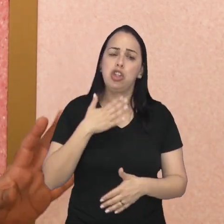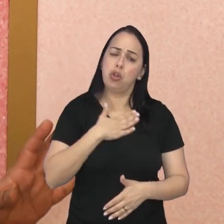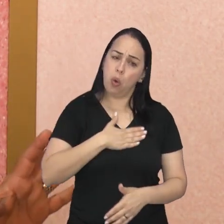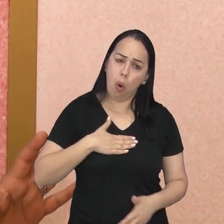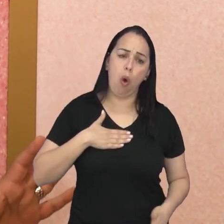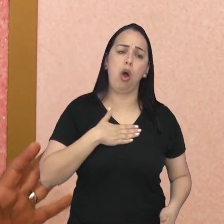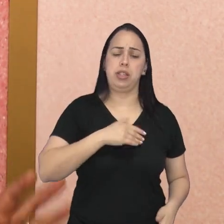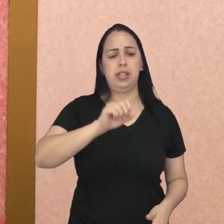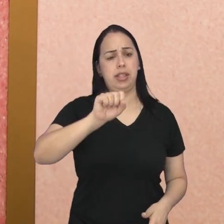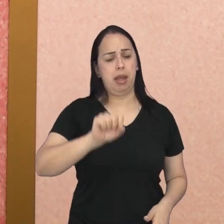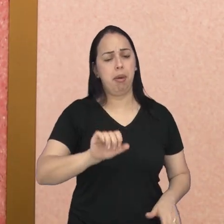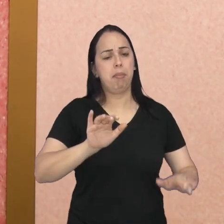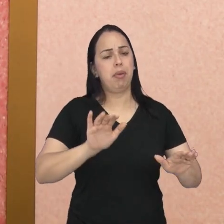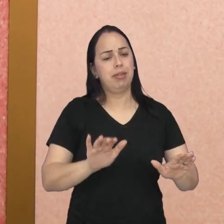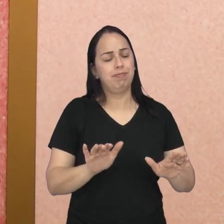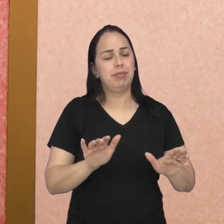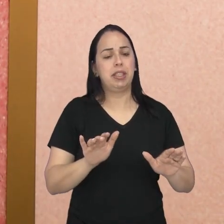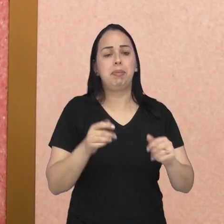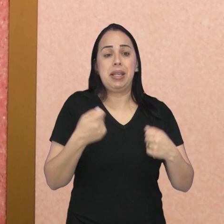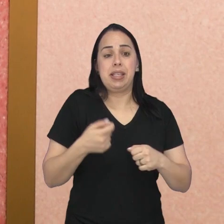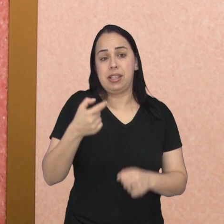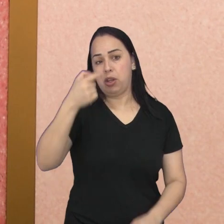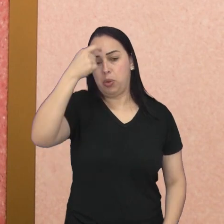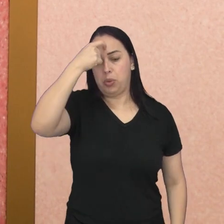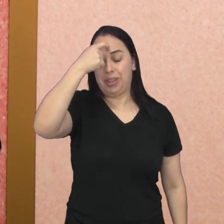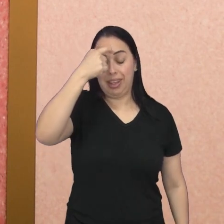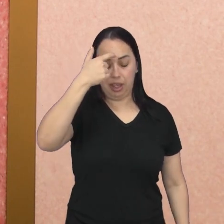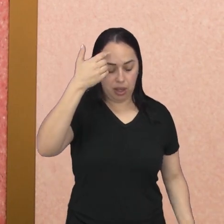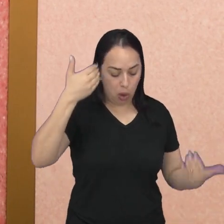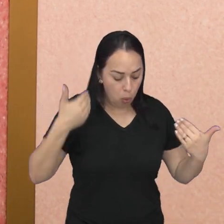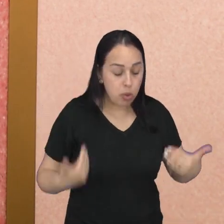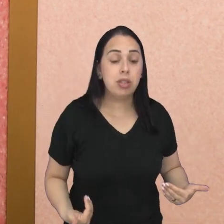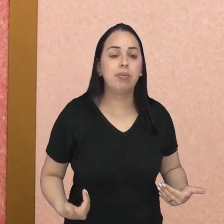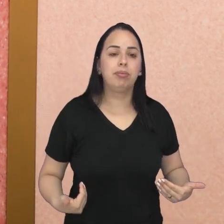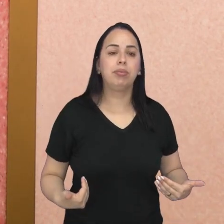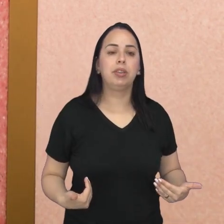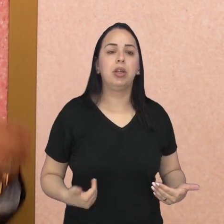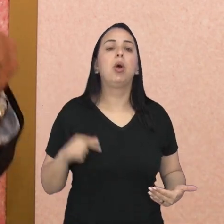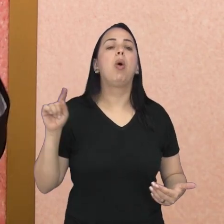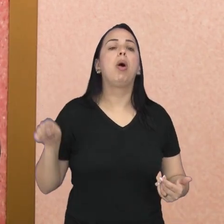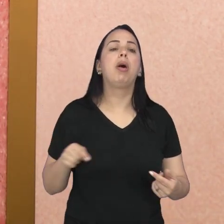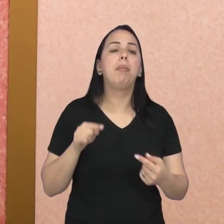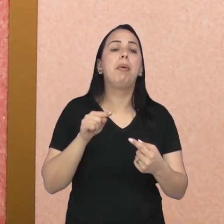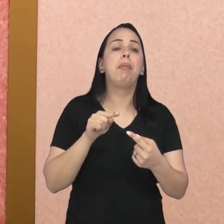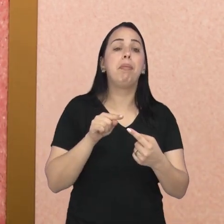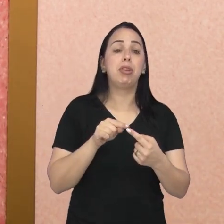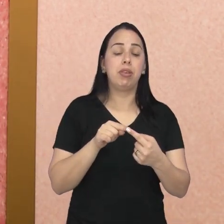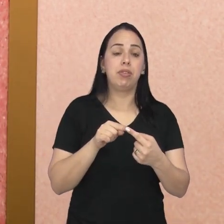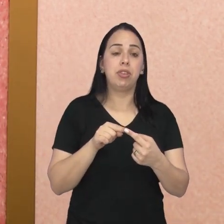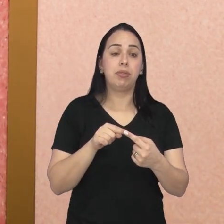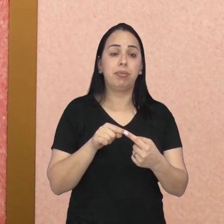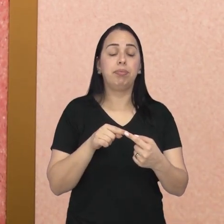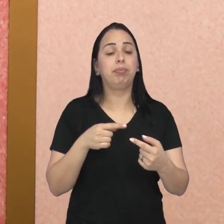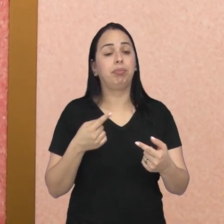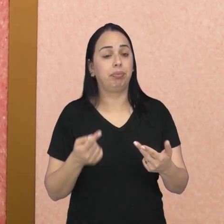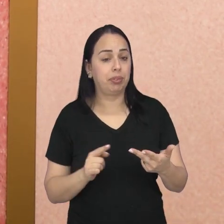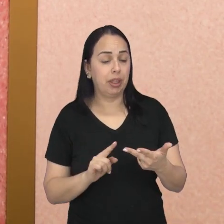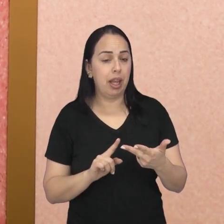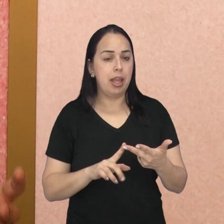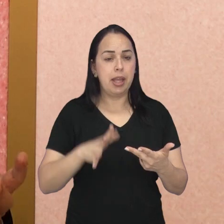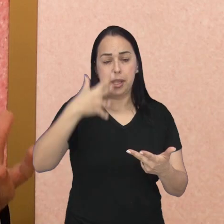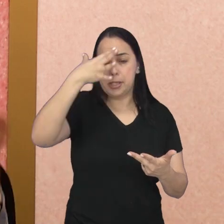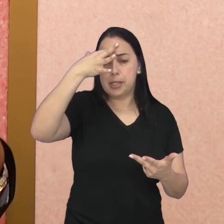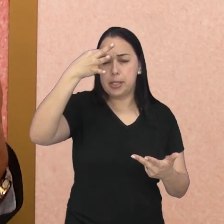sempre bem-vinda, né? Mas eu tenho bastante consciência de quem eu sou, qual que é o meu objetivo na vida, eu